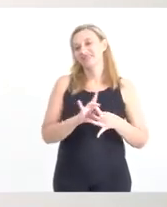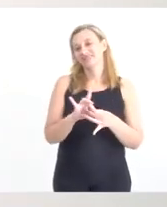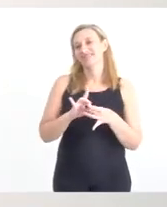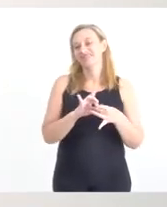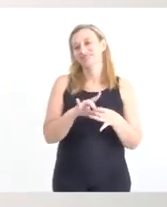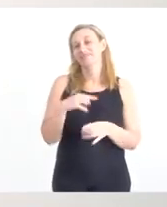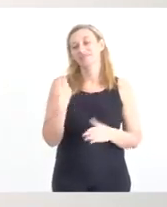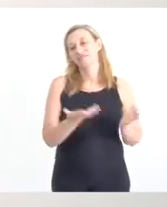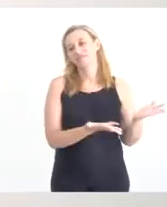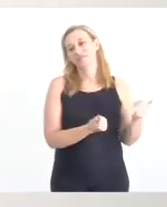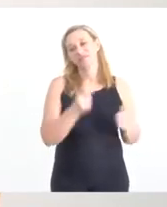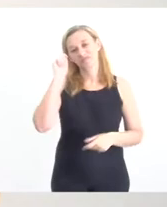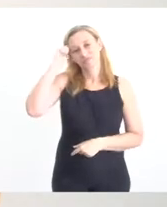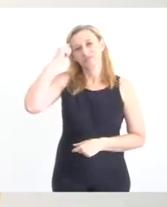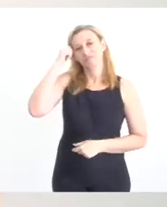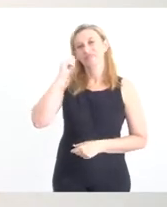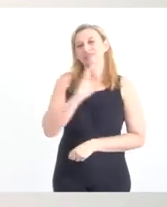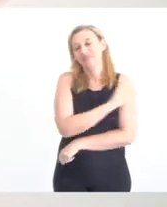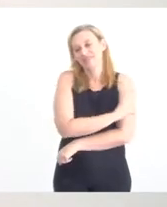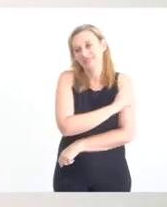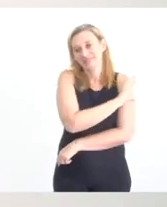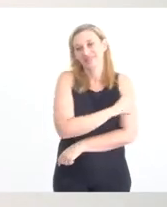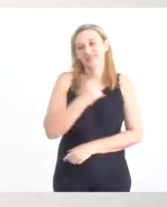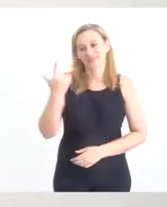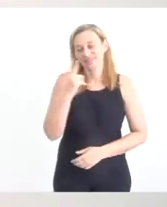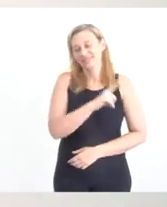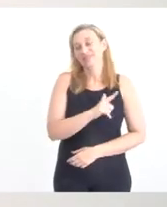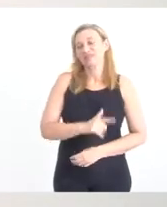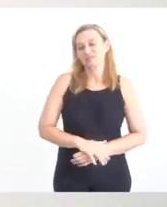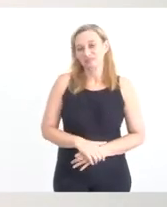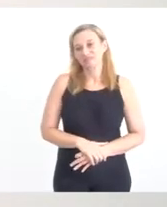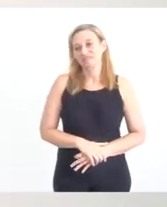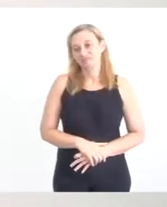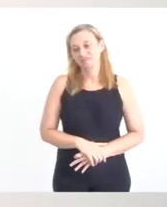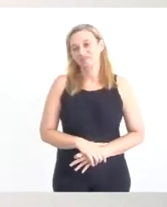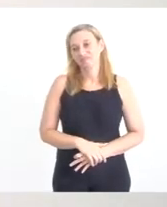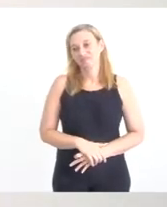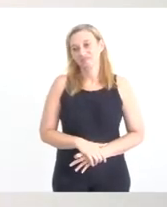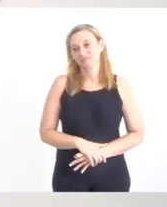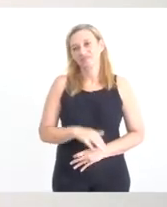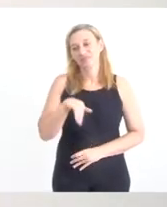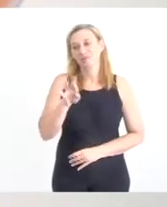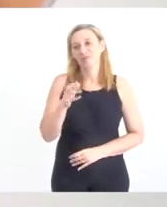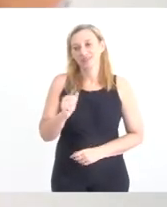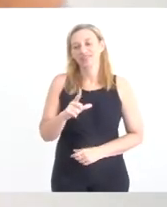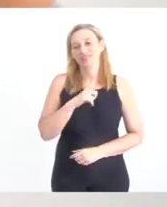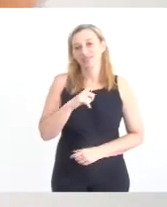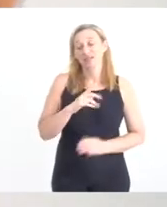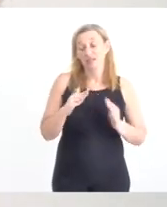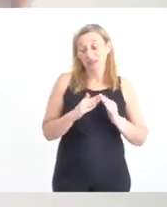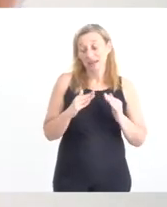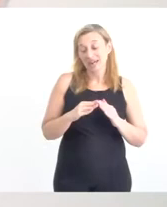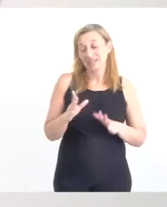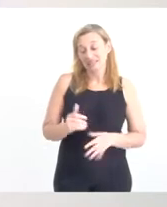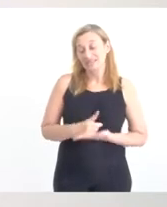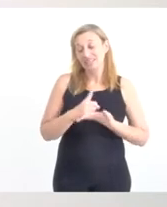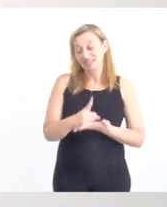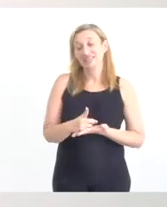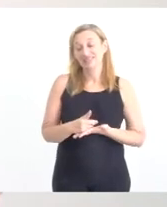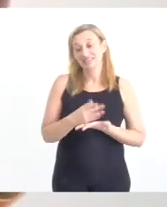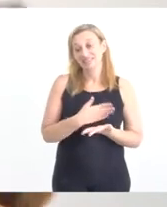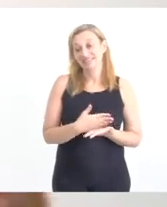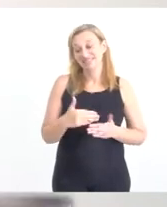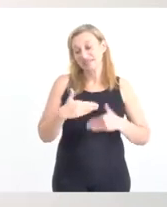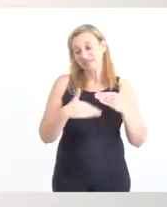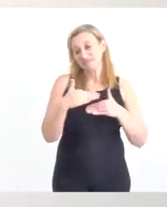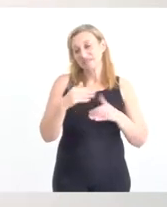união da Nossa Juventude preta de Campos a gente conseguiu Oi dona Maurícia tivesse um lar Digno e tá aí